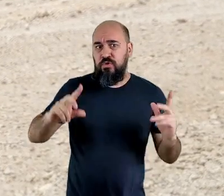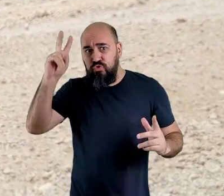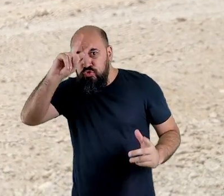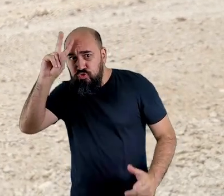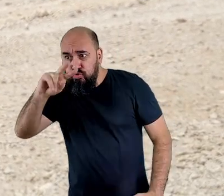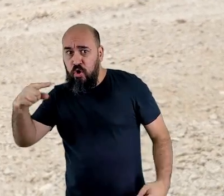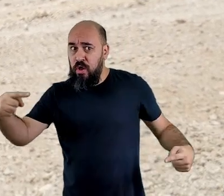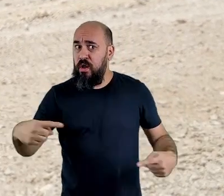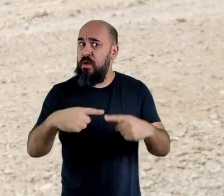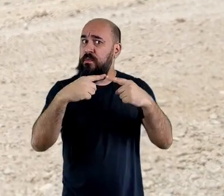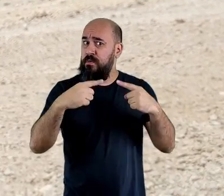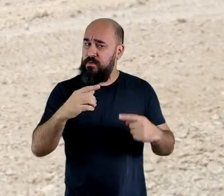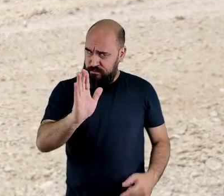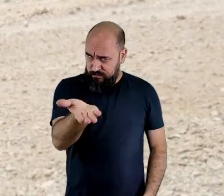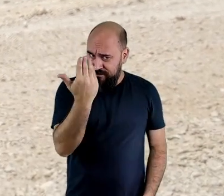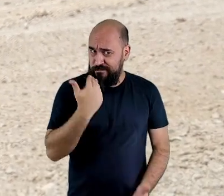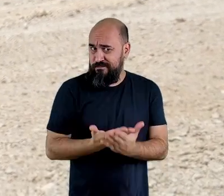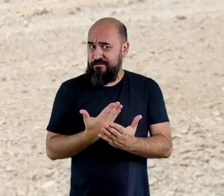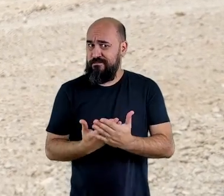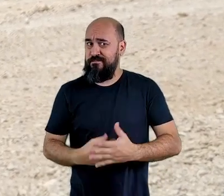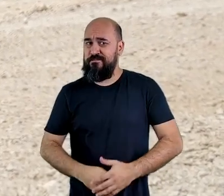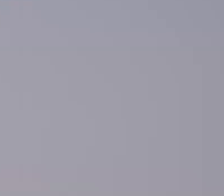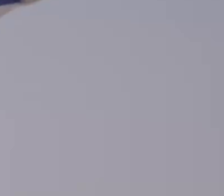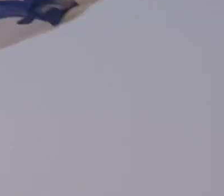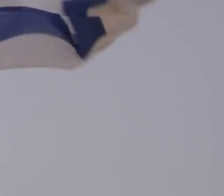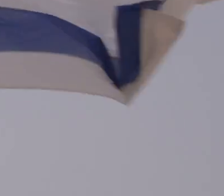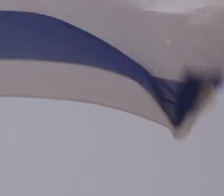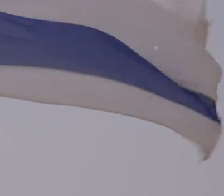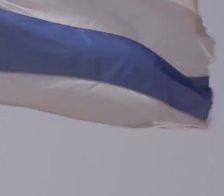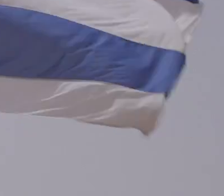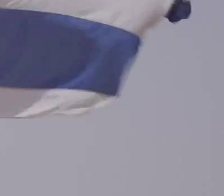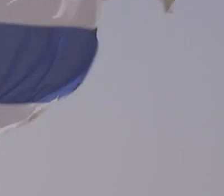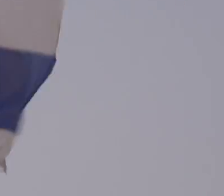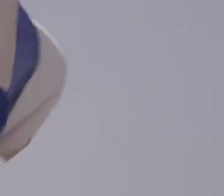Sagrada. Então não sai daí porque Evidências volta já.